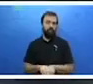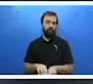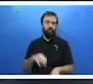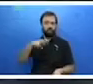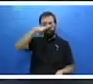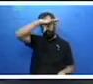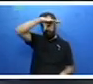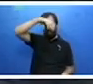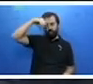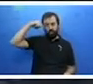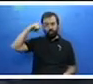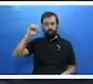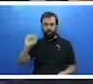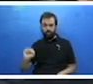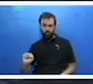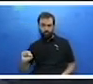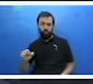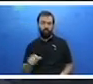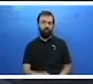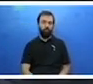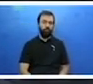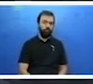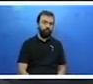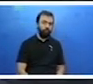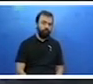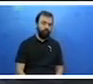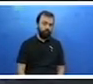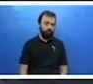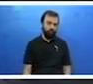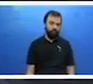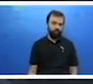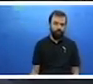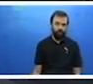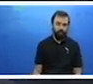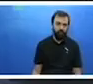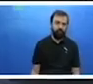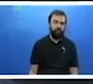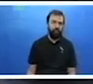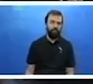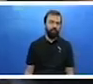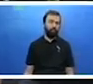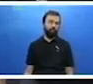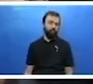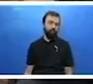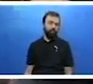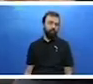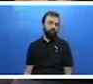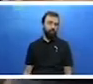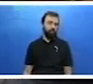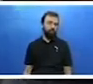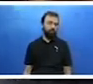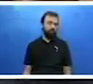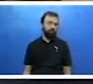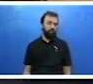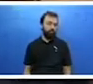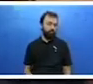nós estudamos que teve a criação do estado de Tocantins, Goiás foi dividido? Pois bem,